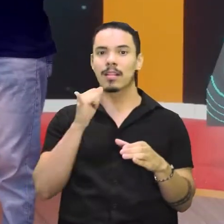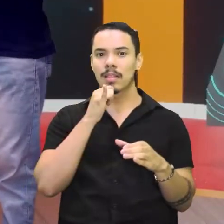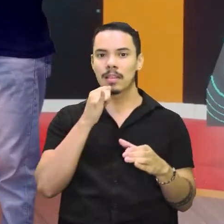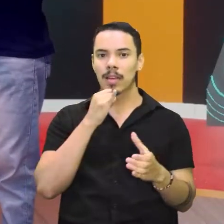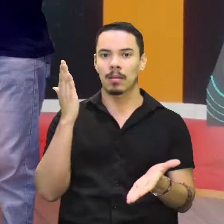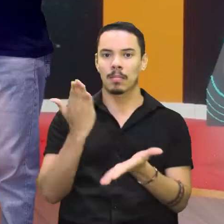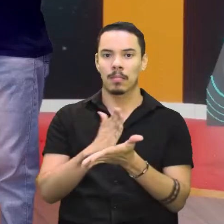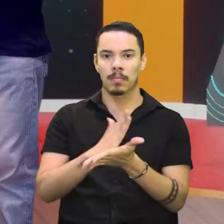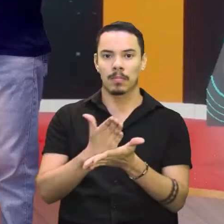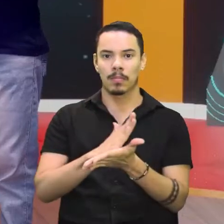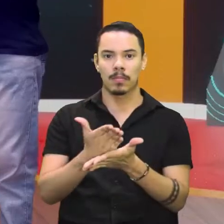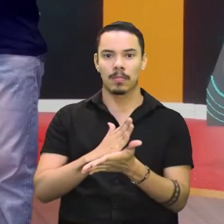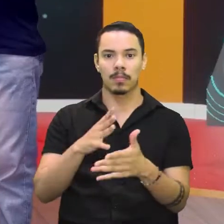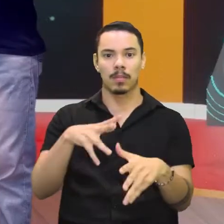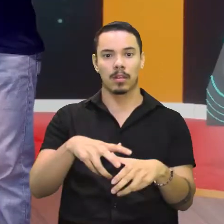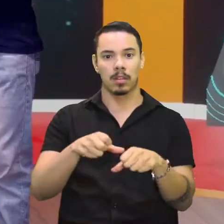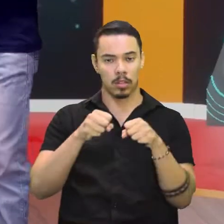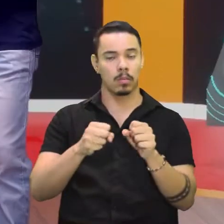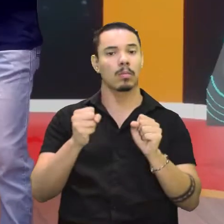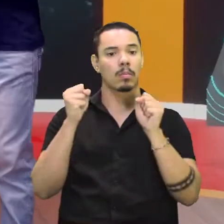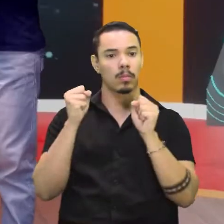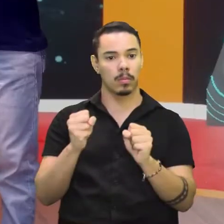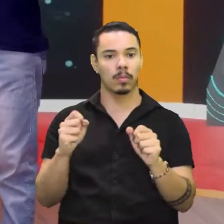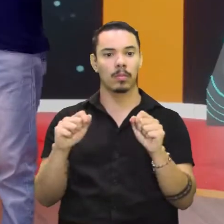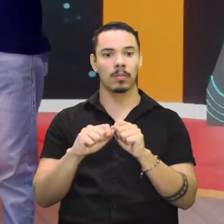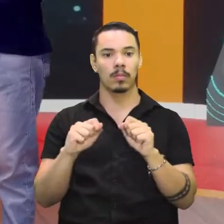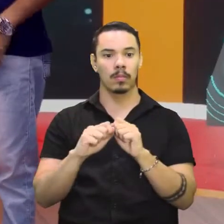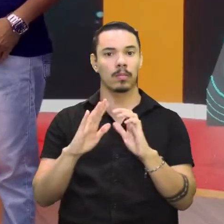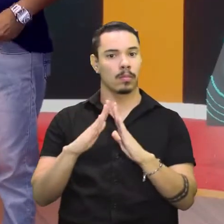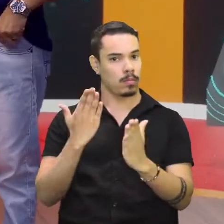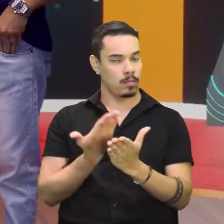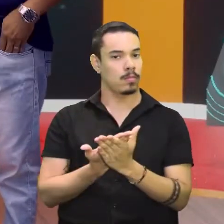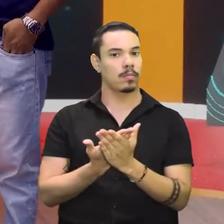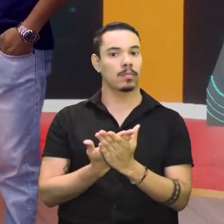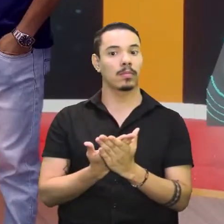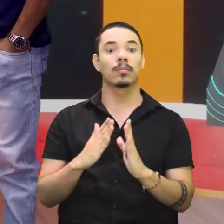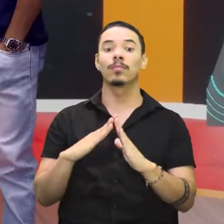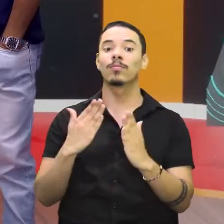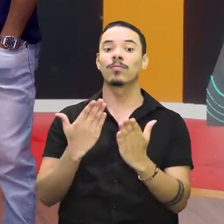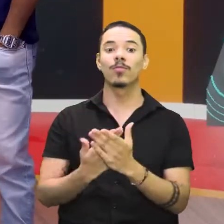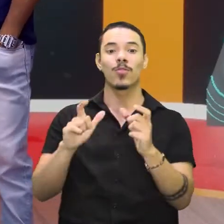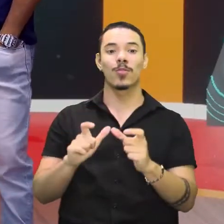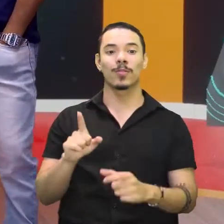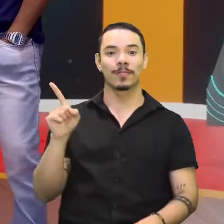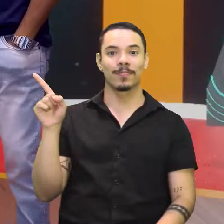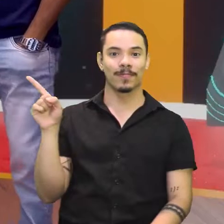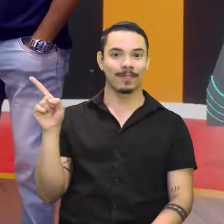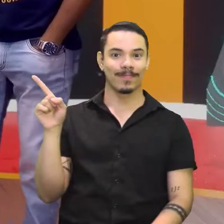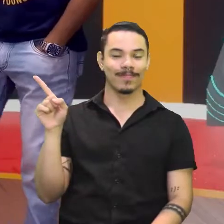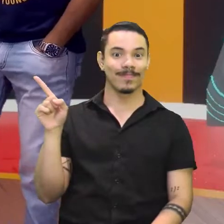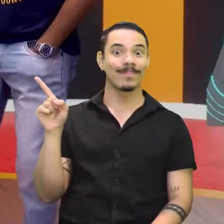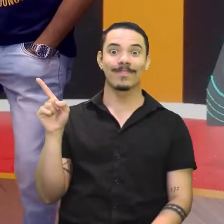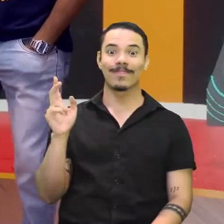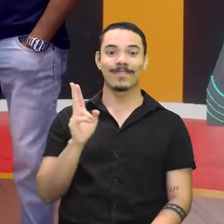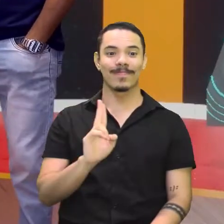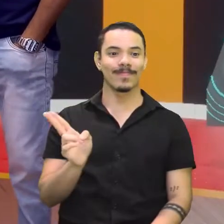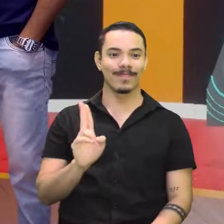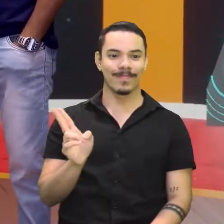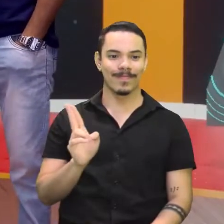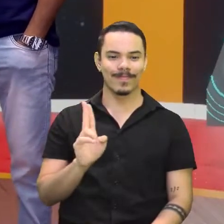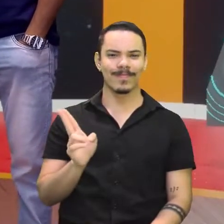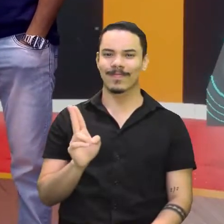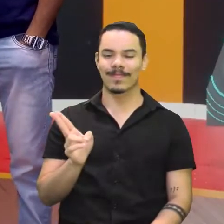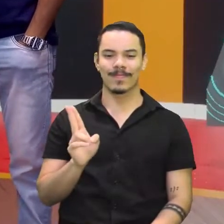pode fazer a horta na escola também, é legal, né? Maravilhoso. Legal. E essa escola fica onde? Essa escola fica onde? E essa escola qual o nome, né? Aqui tá só